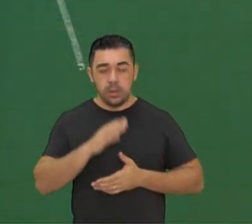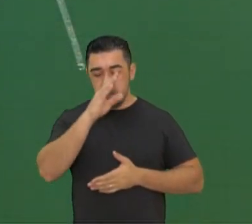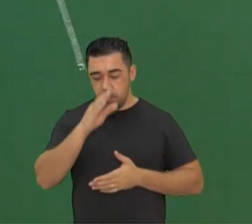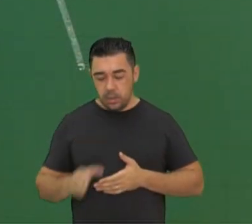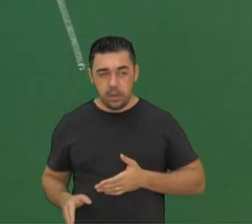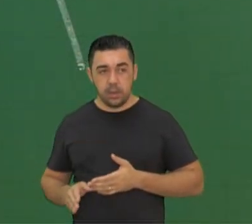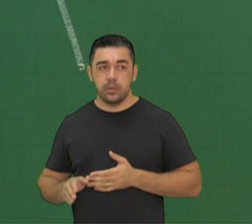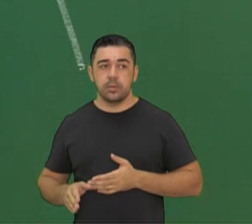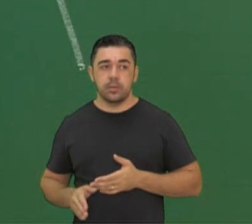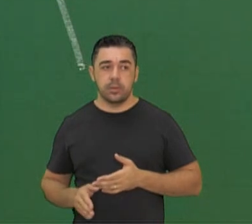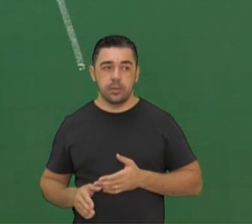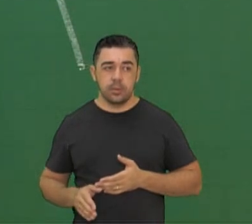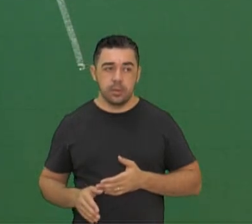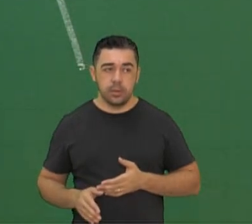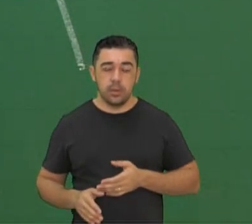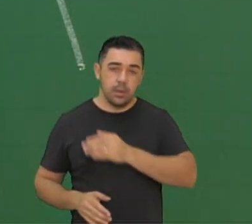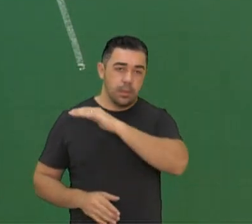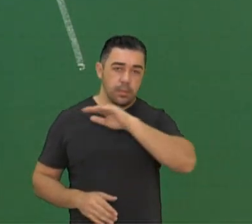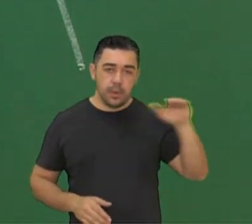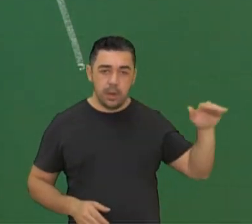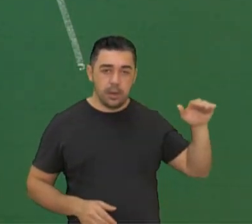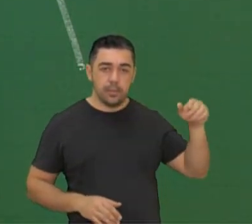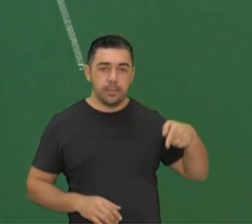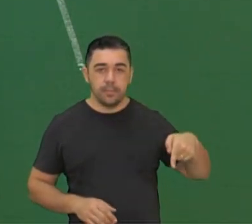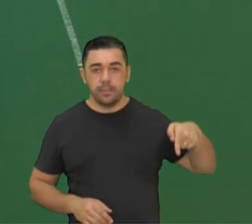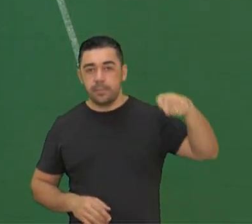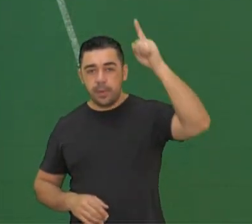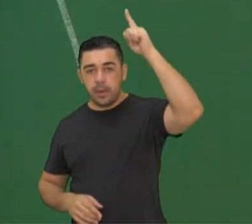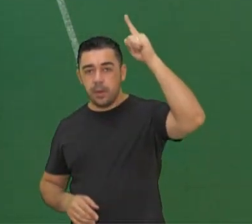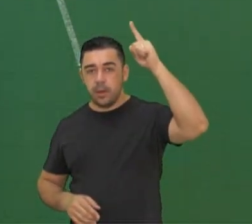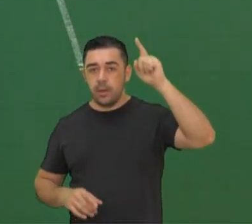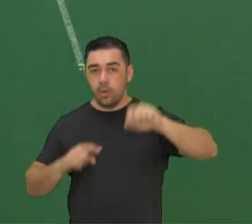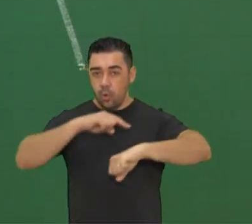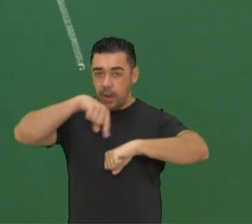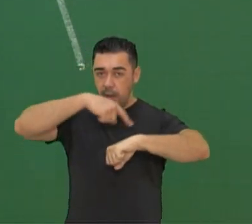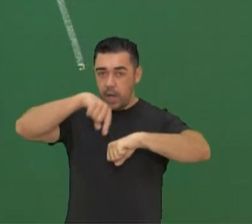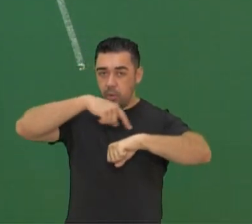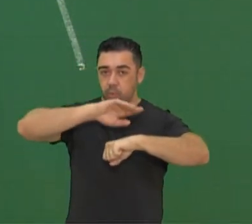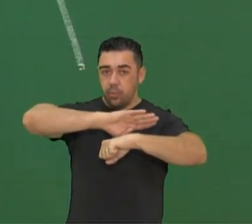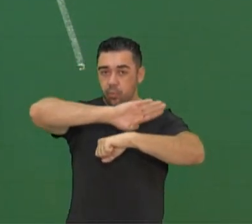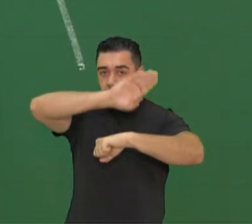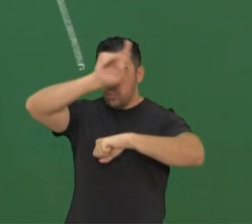todos os prolongamentos no sentido horário,